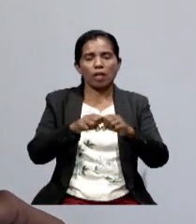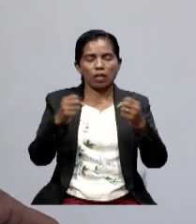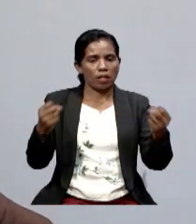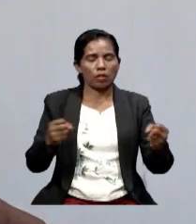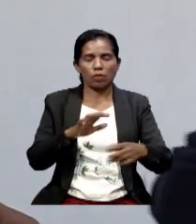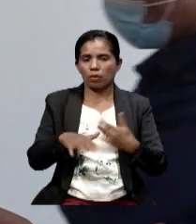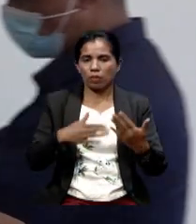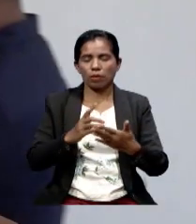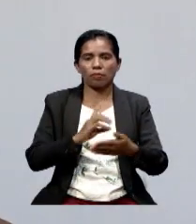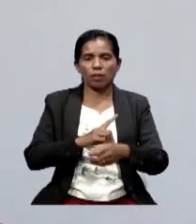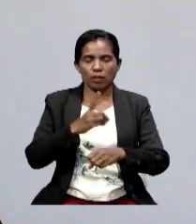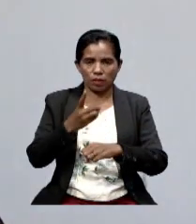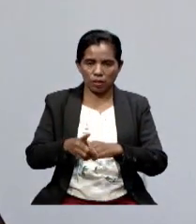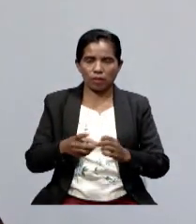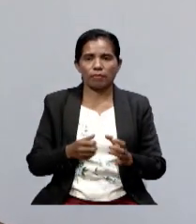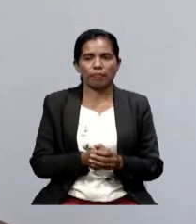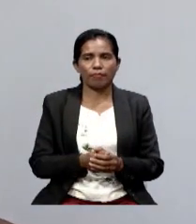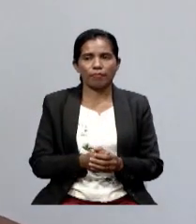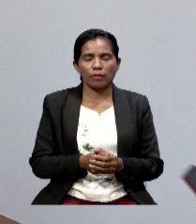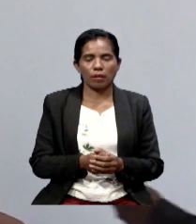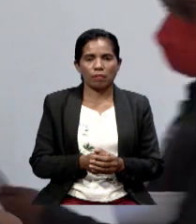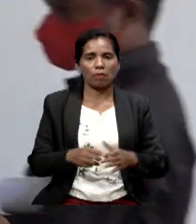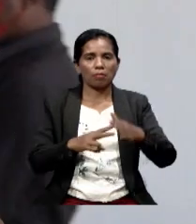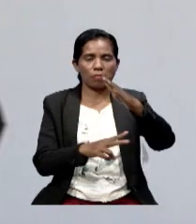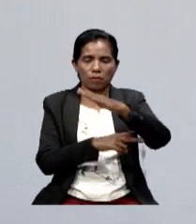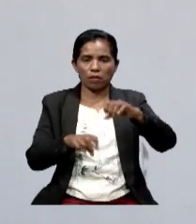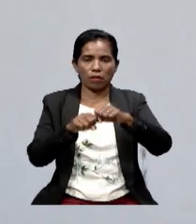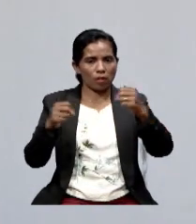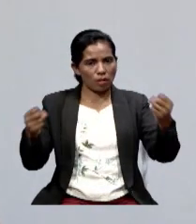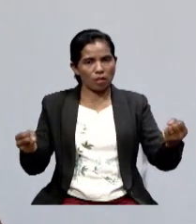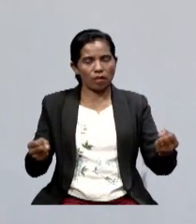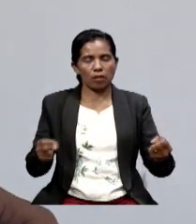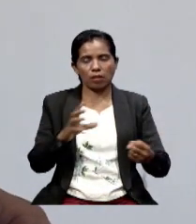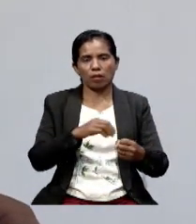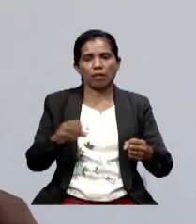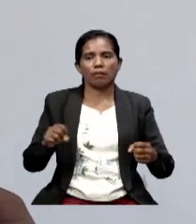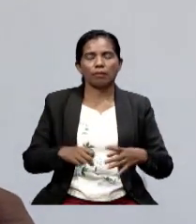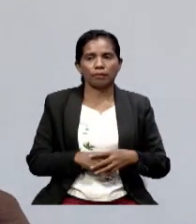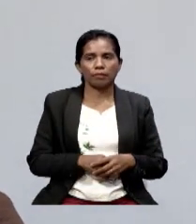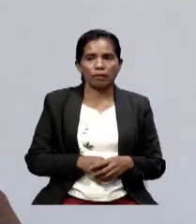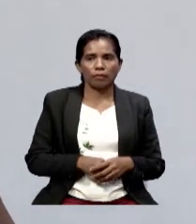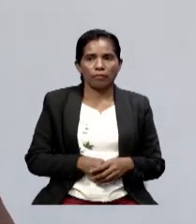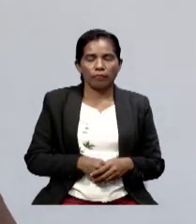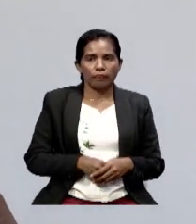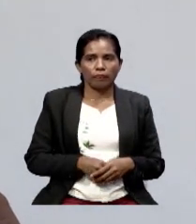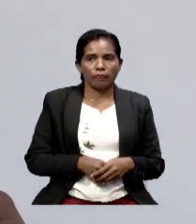causa da inundação balo ponte coto balo mac estrada coto identificação lá ona